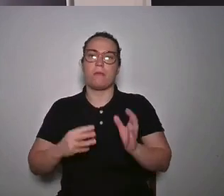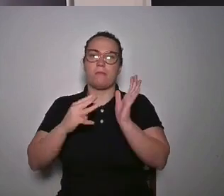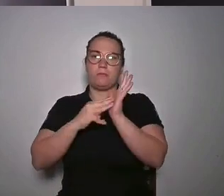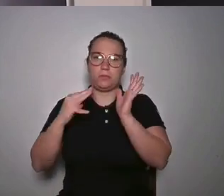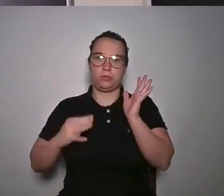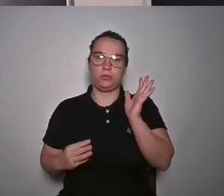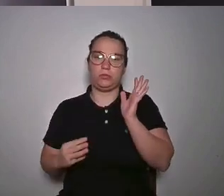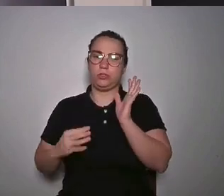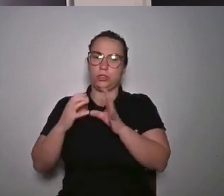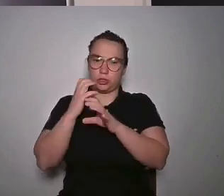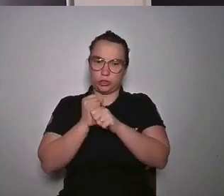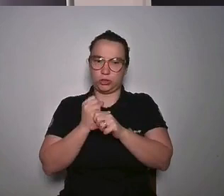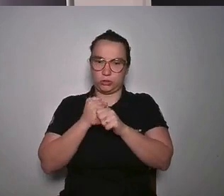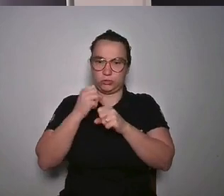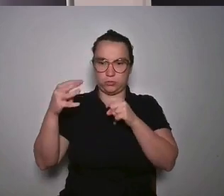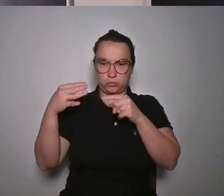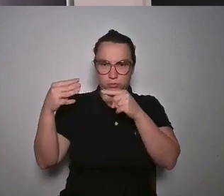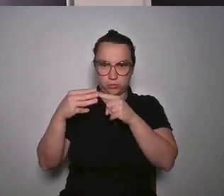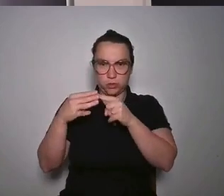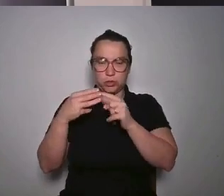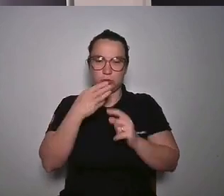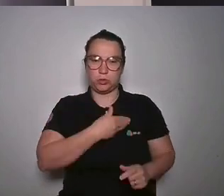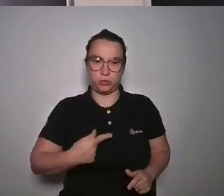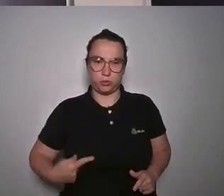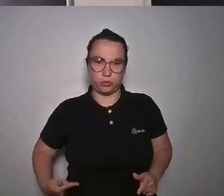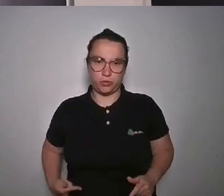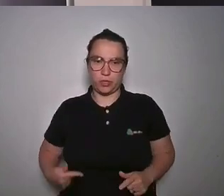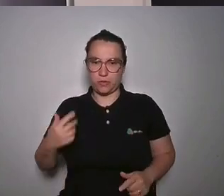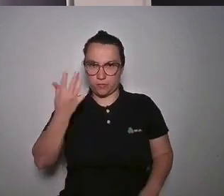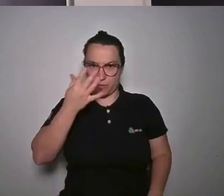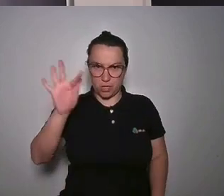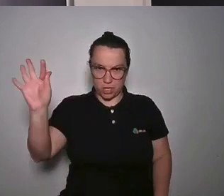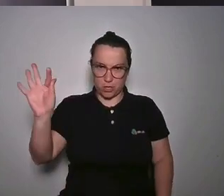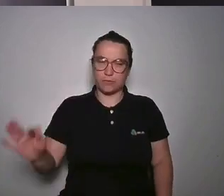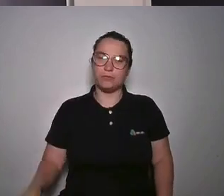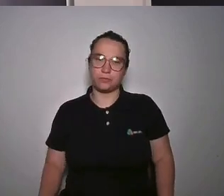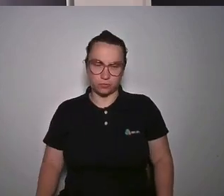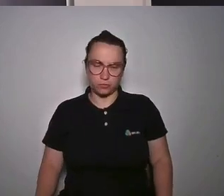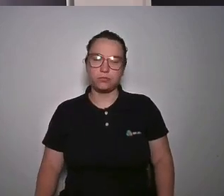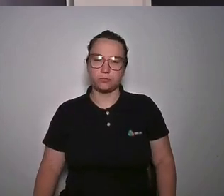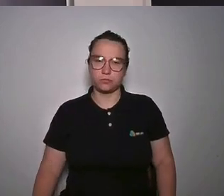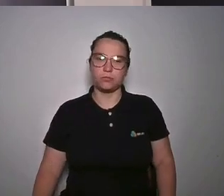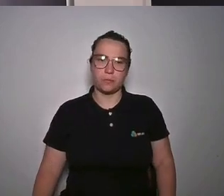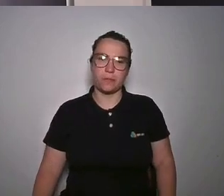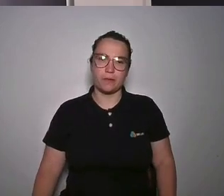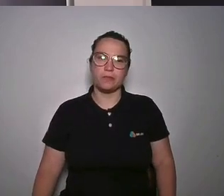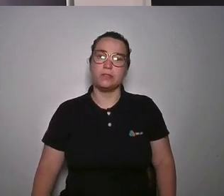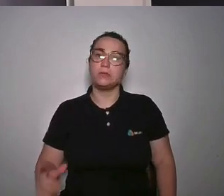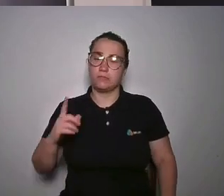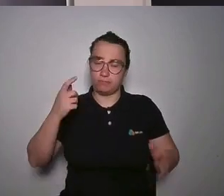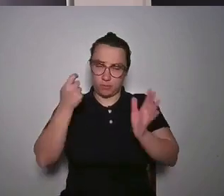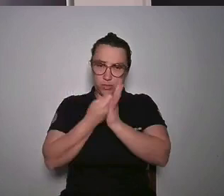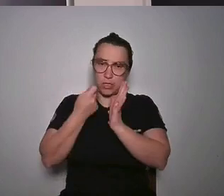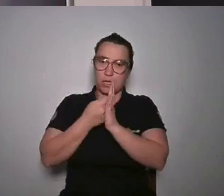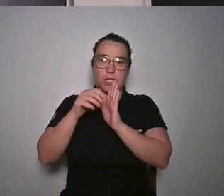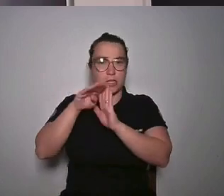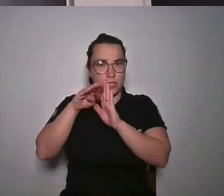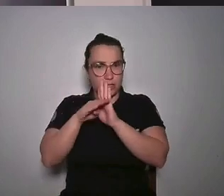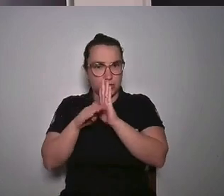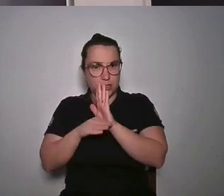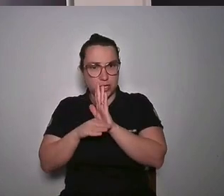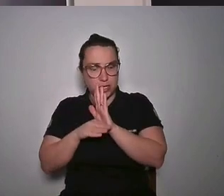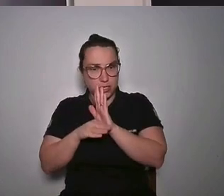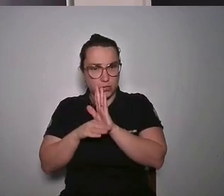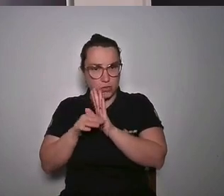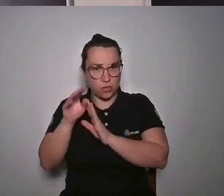cálculo das metas é estabelecida pelo governo federal. Isso ninguém tira assim, vai fazendo. Você tem a Secretaria do Tesouro